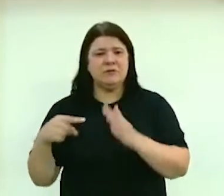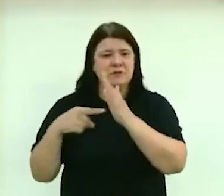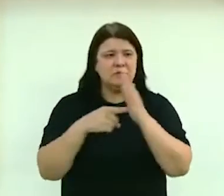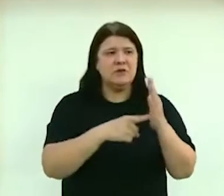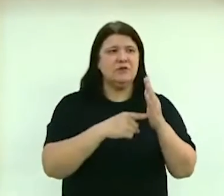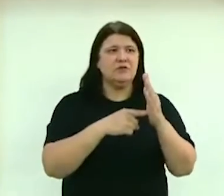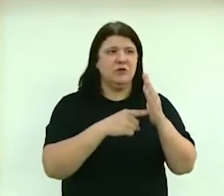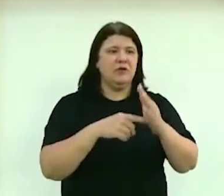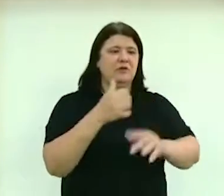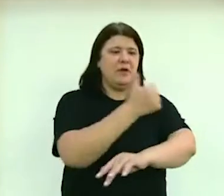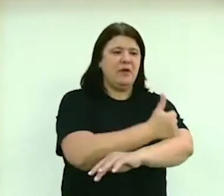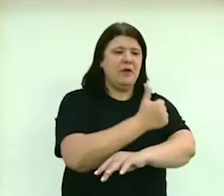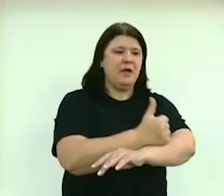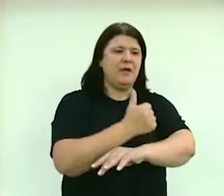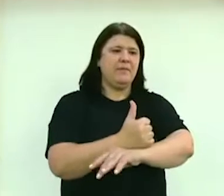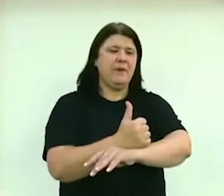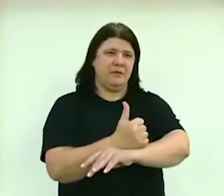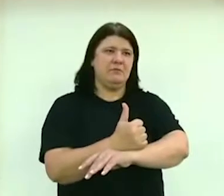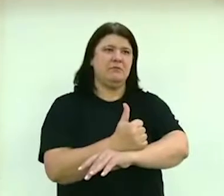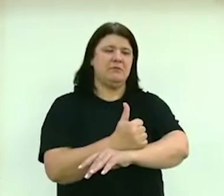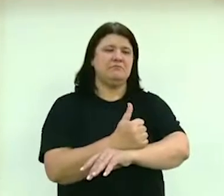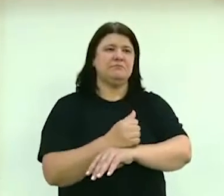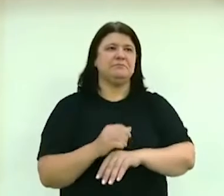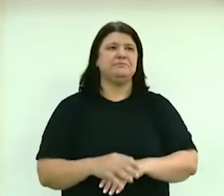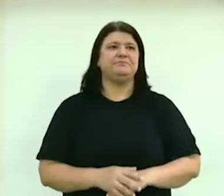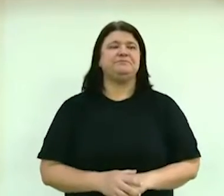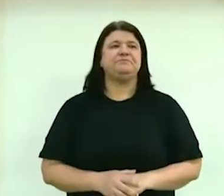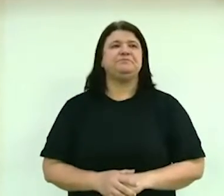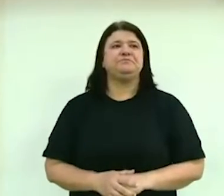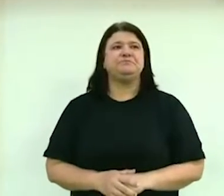eu gostaria de comentar sobre uma delas aqui. Regimental.